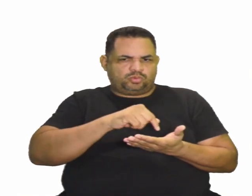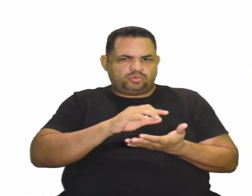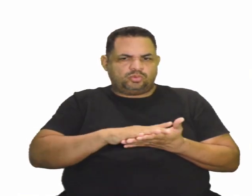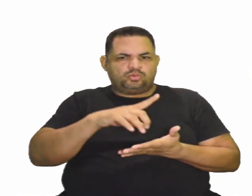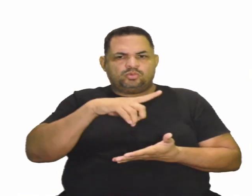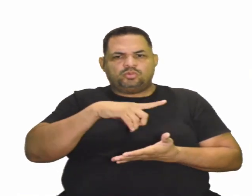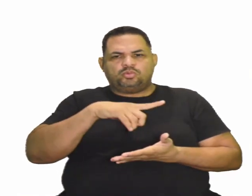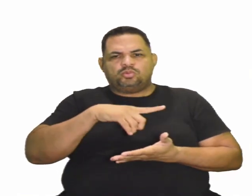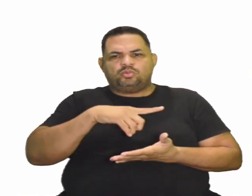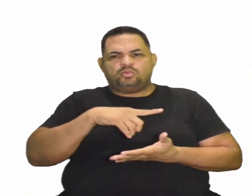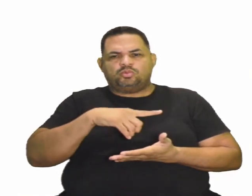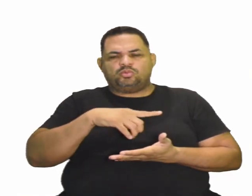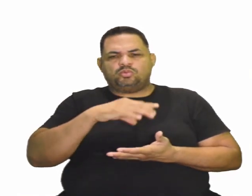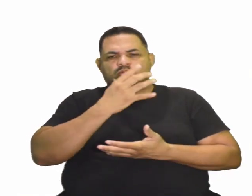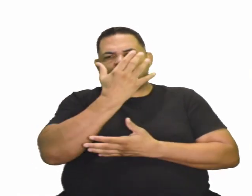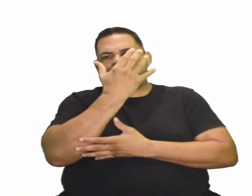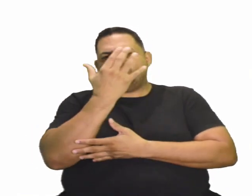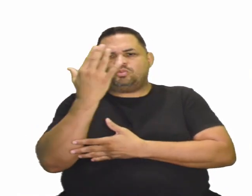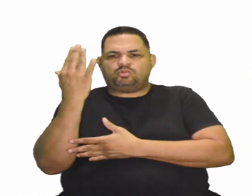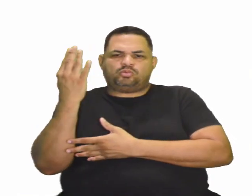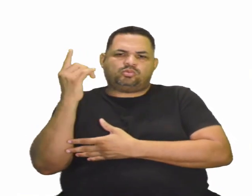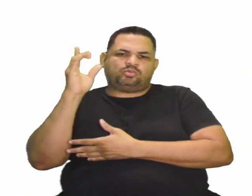lado algumas